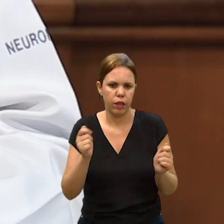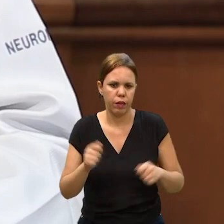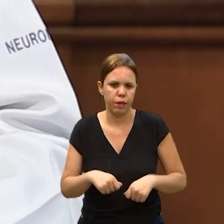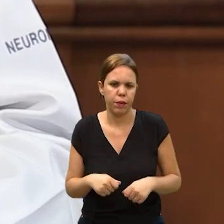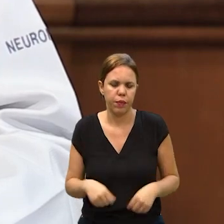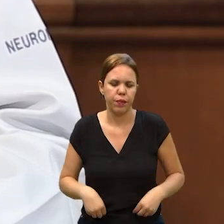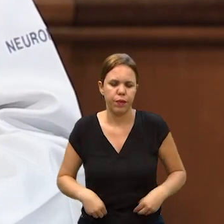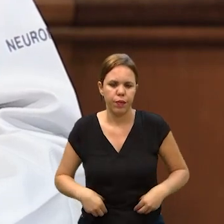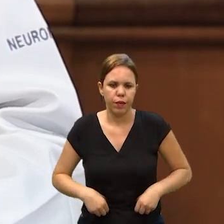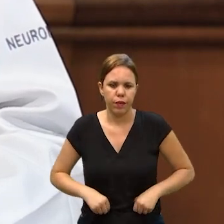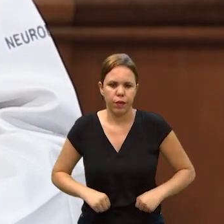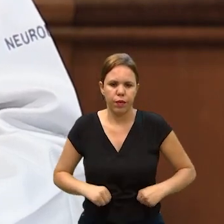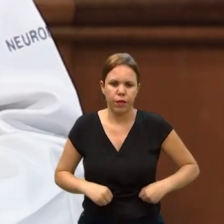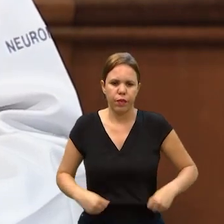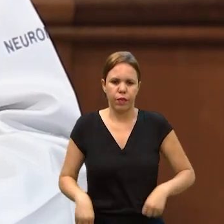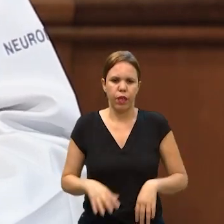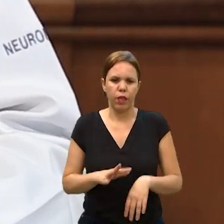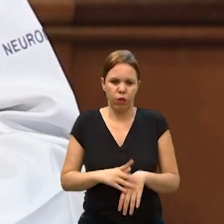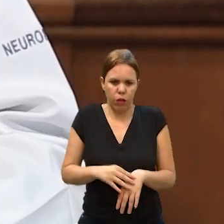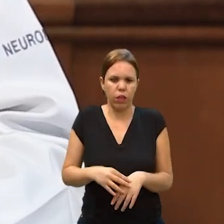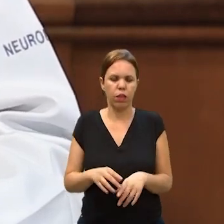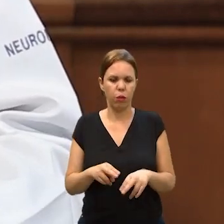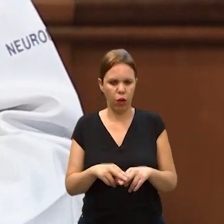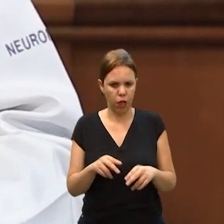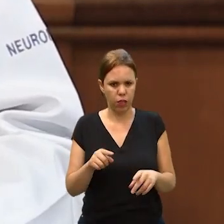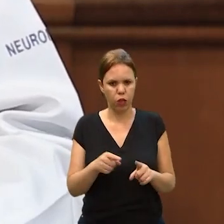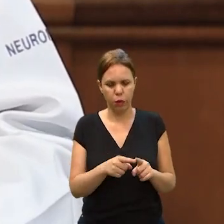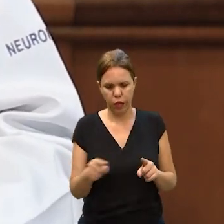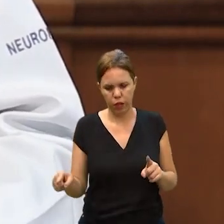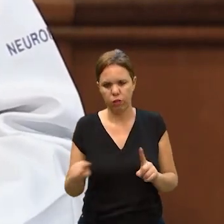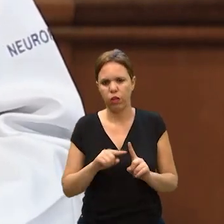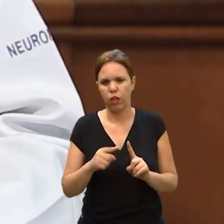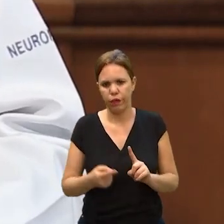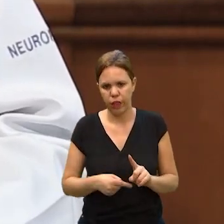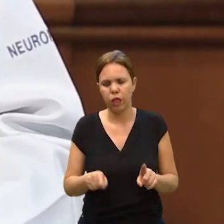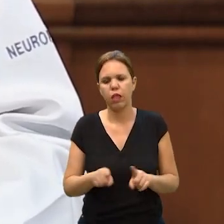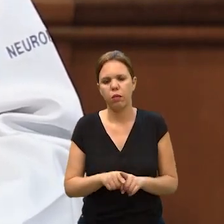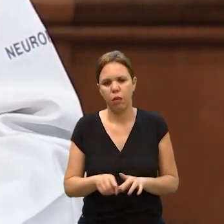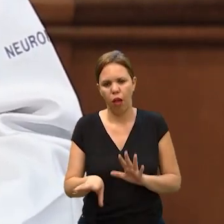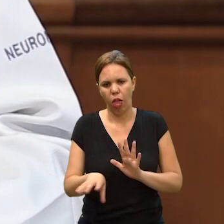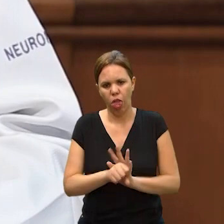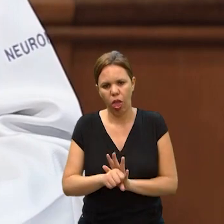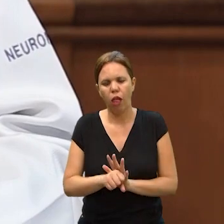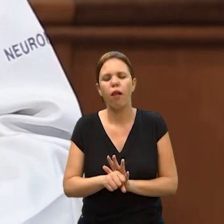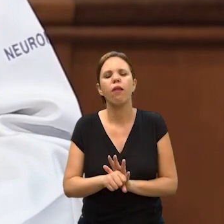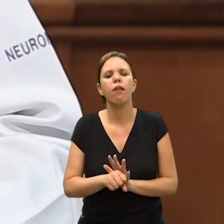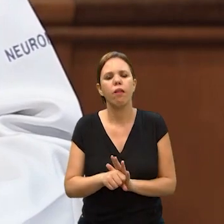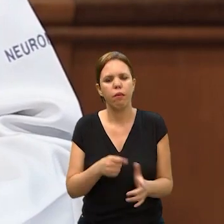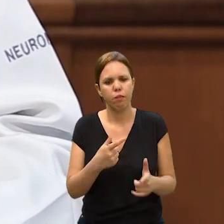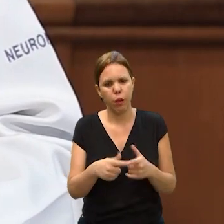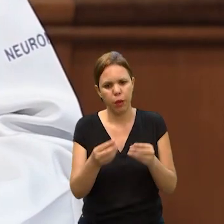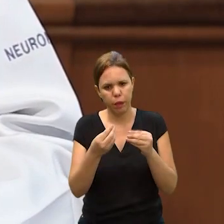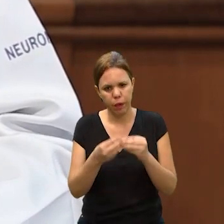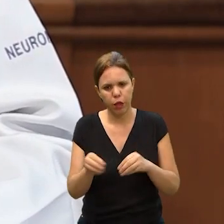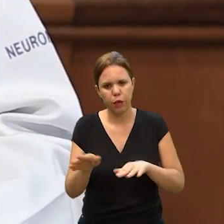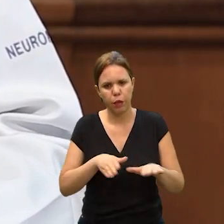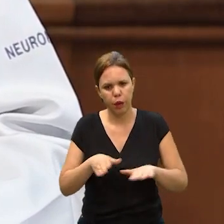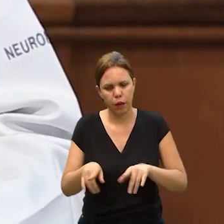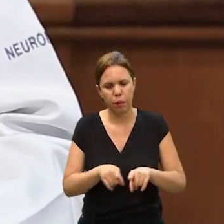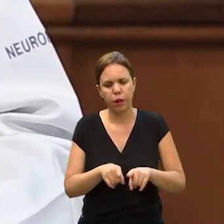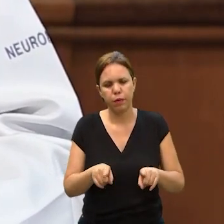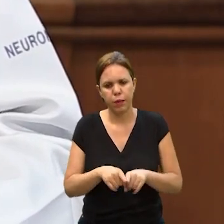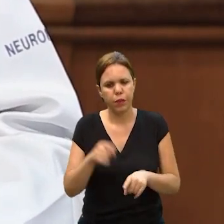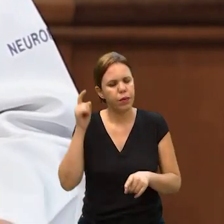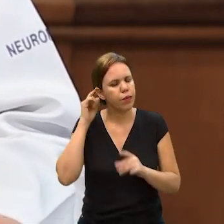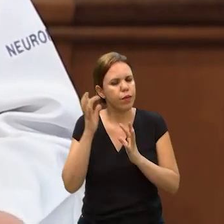aqui, mas então patologias pré-natal pode levar a sequelas motoras e, portanto, paralisia cerebral,